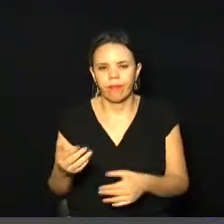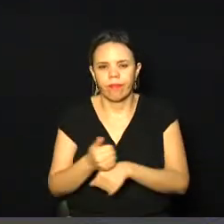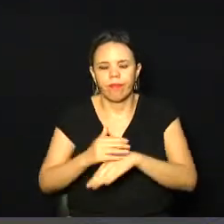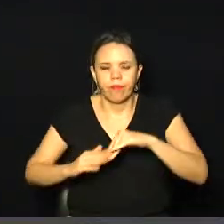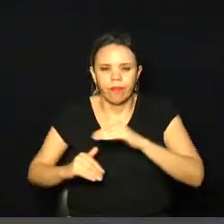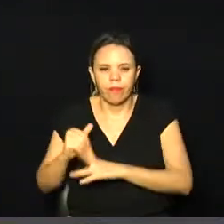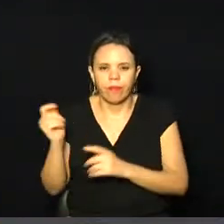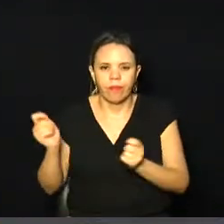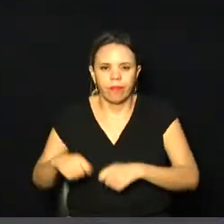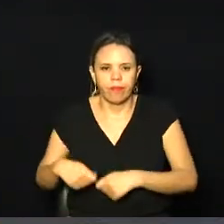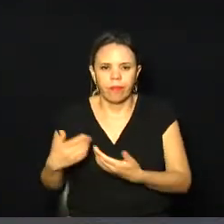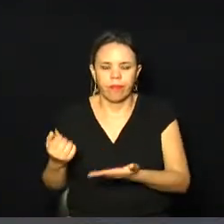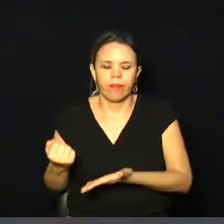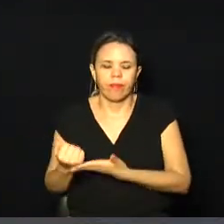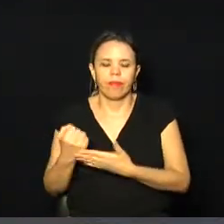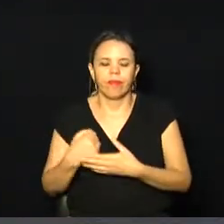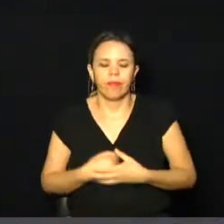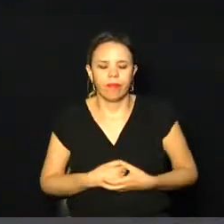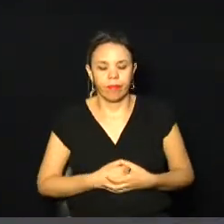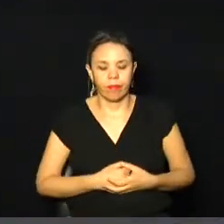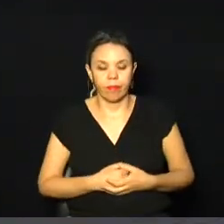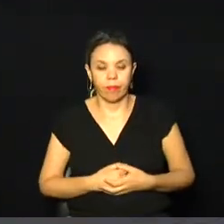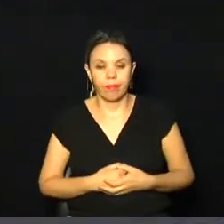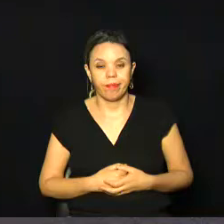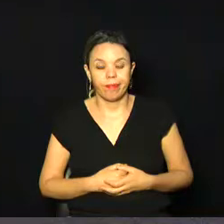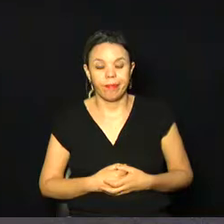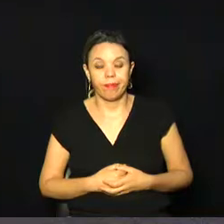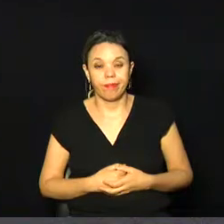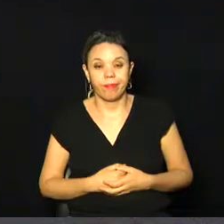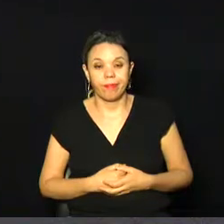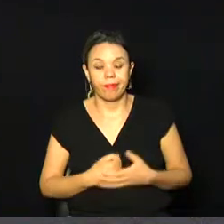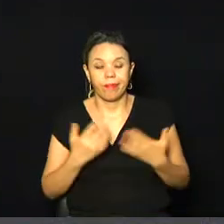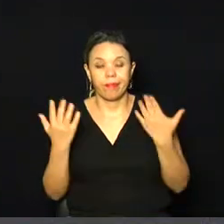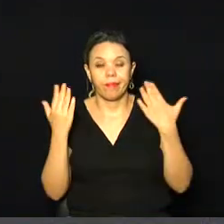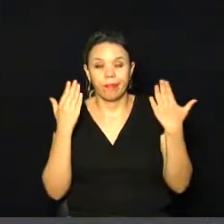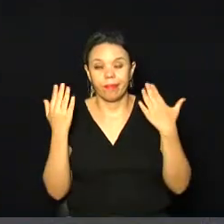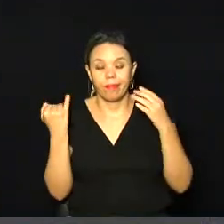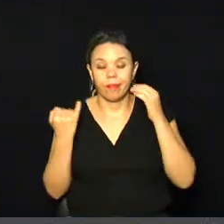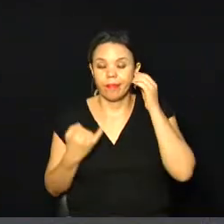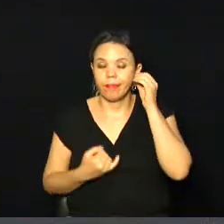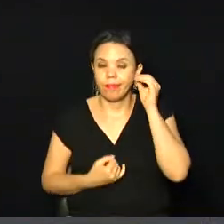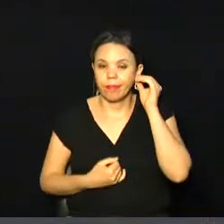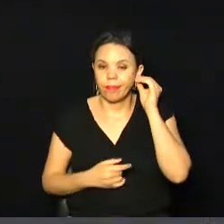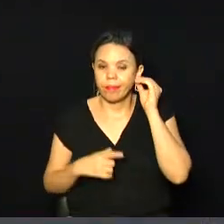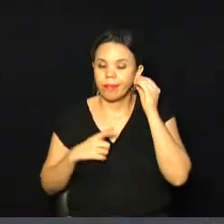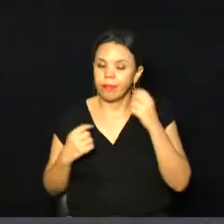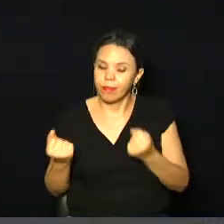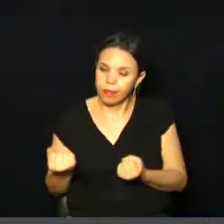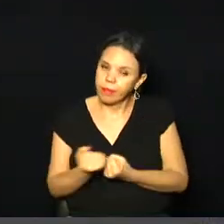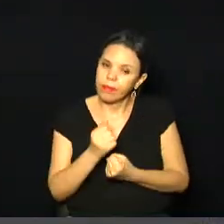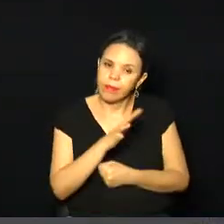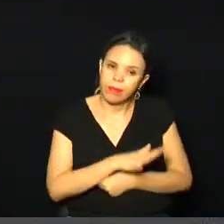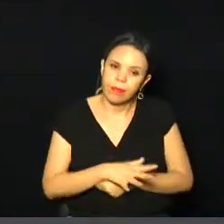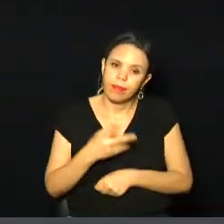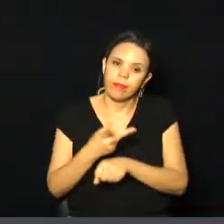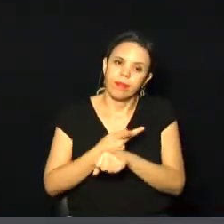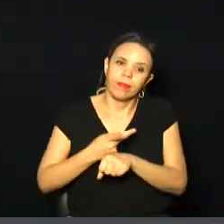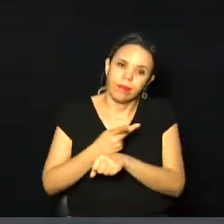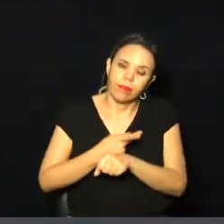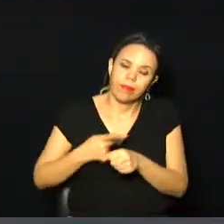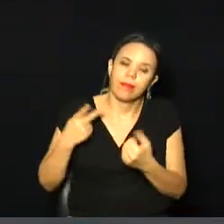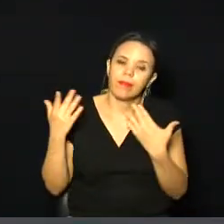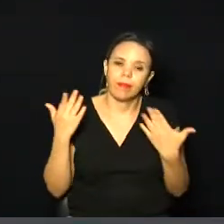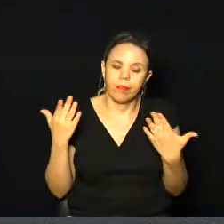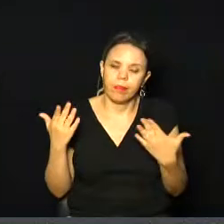muito capacitados para te ajudar também. Então, assim, essa questão psicológica é muito importante, ter esse apoio. Então, procurar um psicólogo